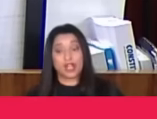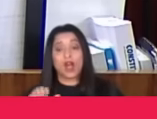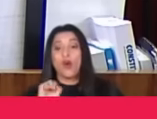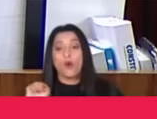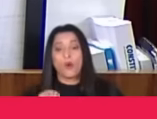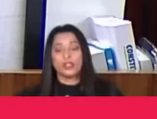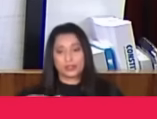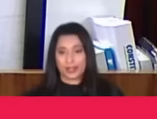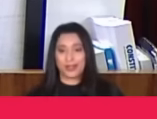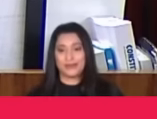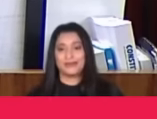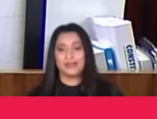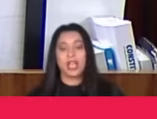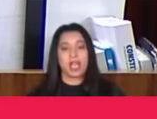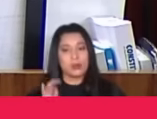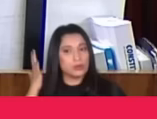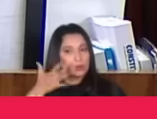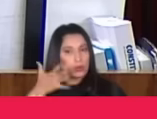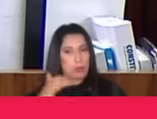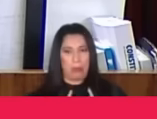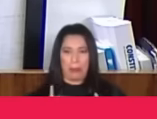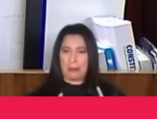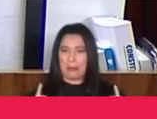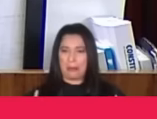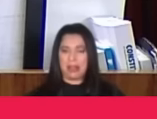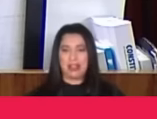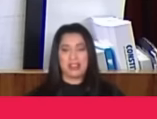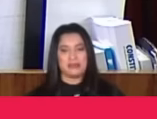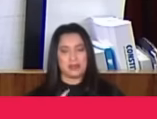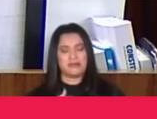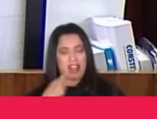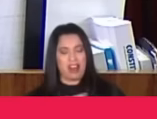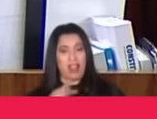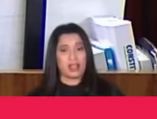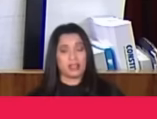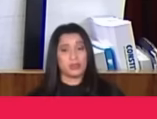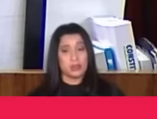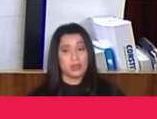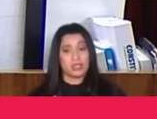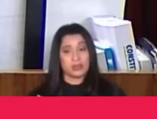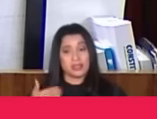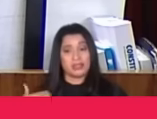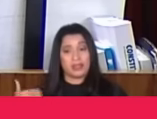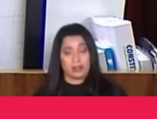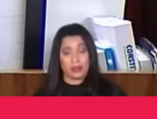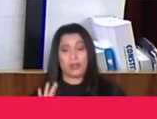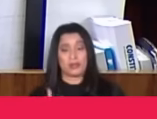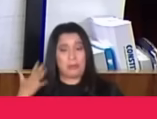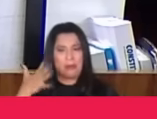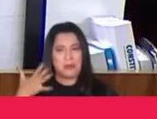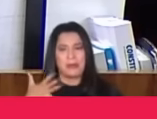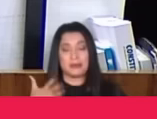exatamente o discurso que foi propagado, o discurso que foi fermentado nos anos anteriores, o discurso